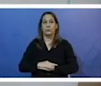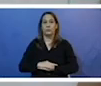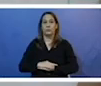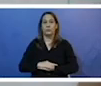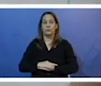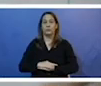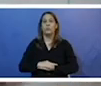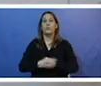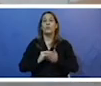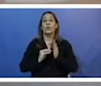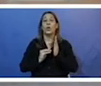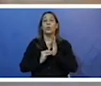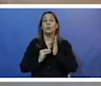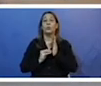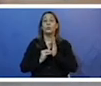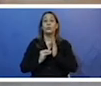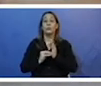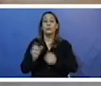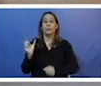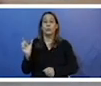E a última.